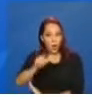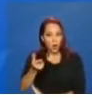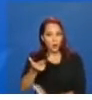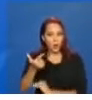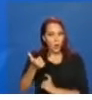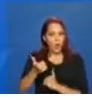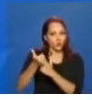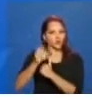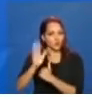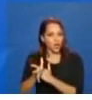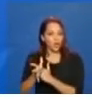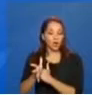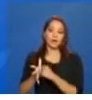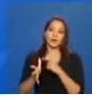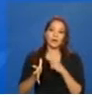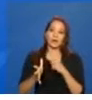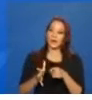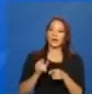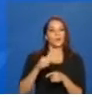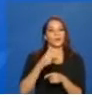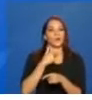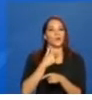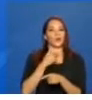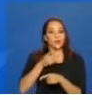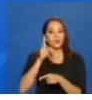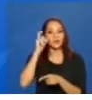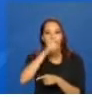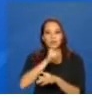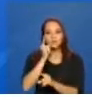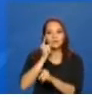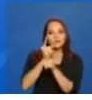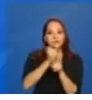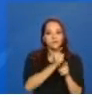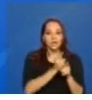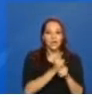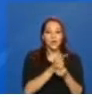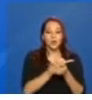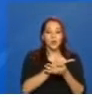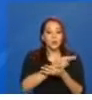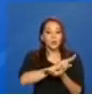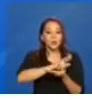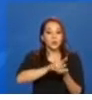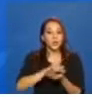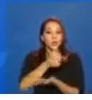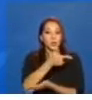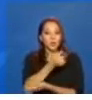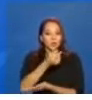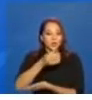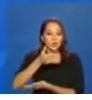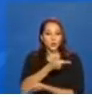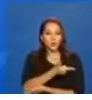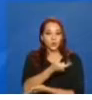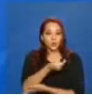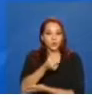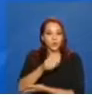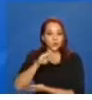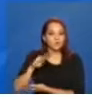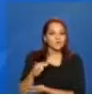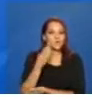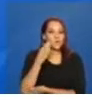auxílio. Ou seja, a dificuldade de identificar entre o universo de mais de 200 milhões de brasileiros